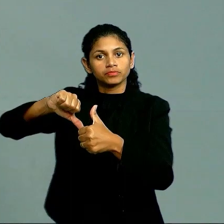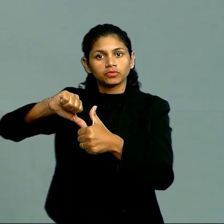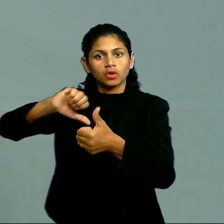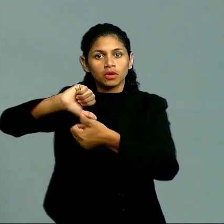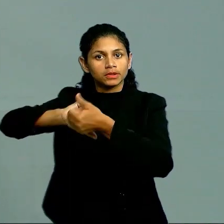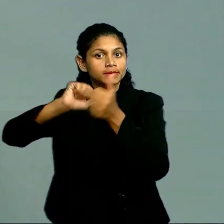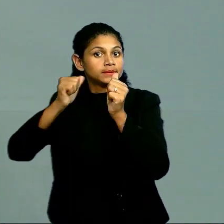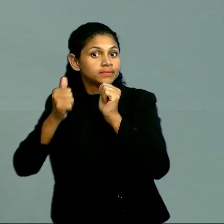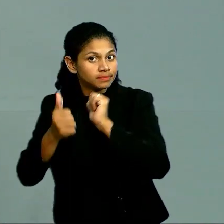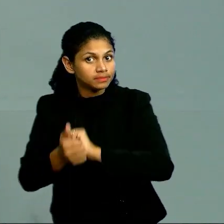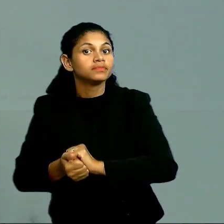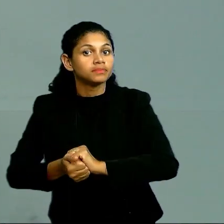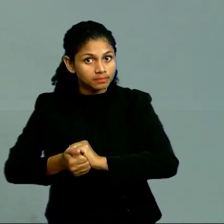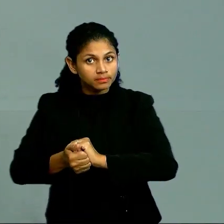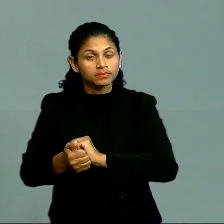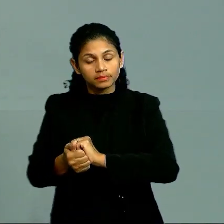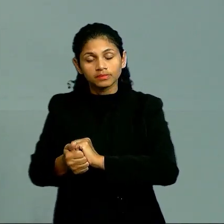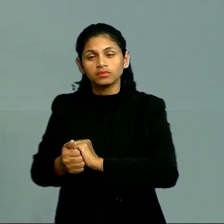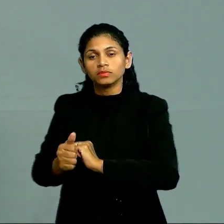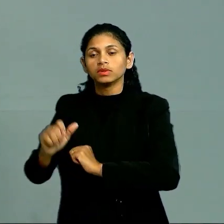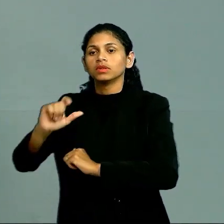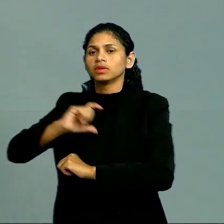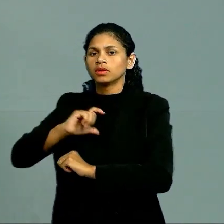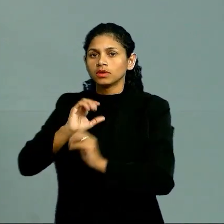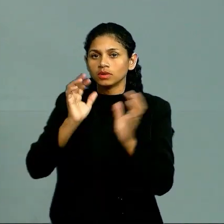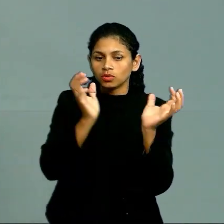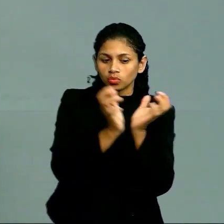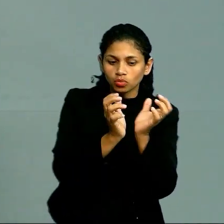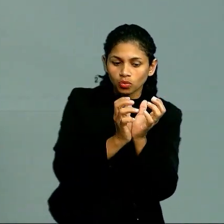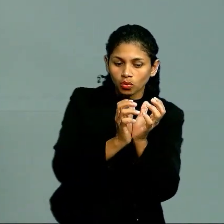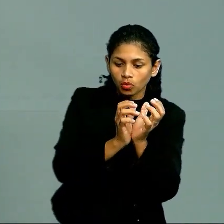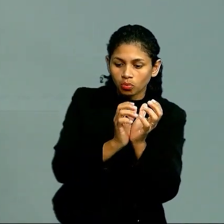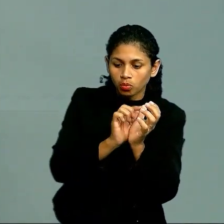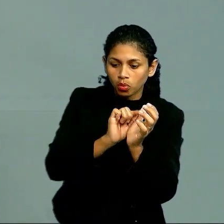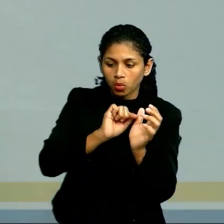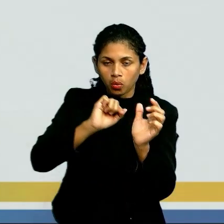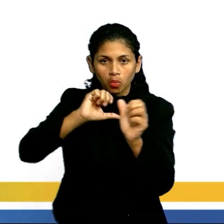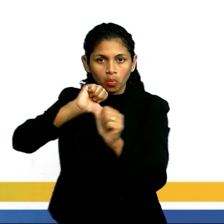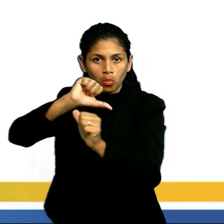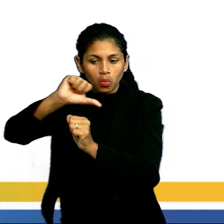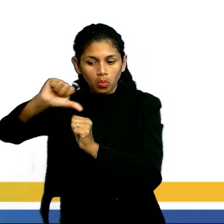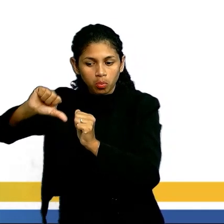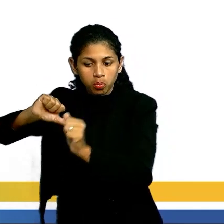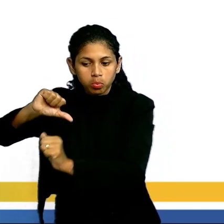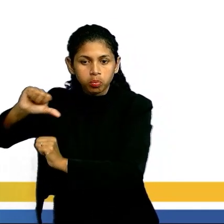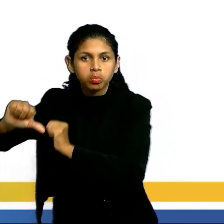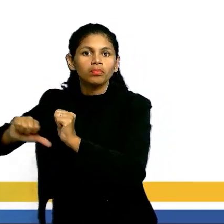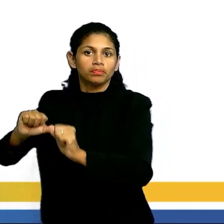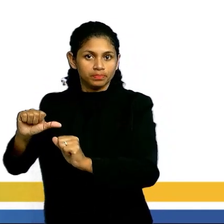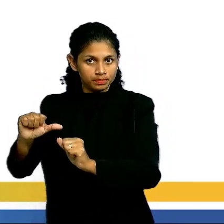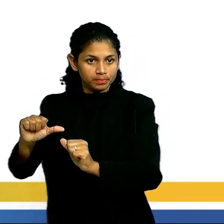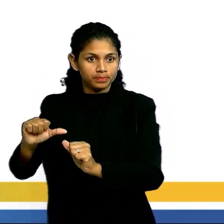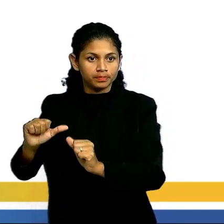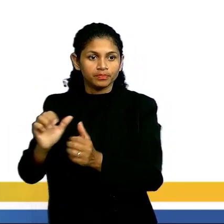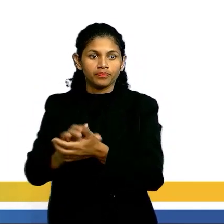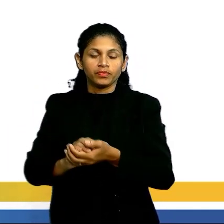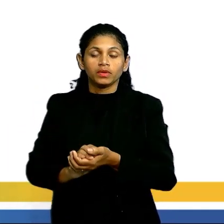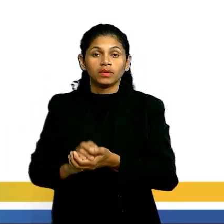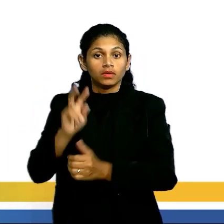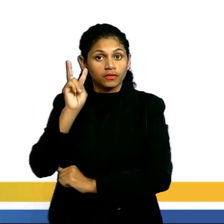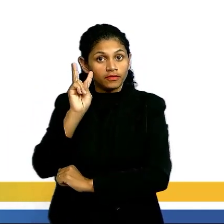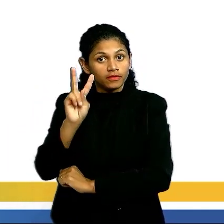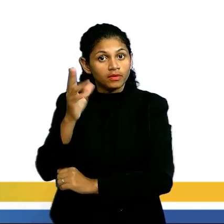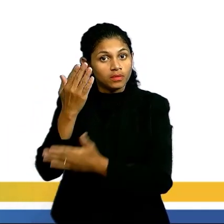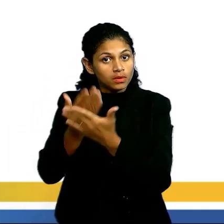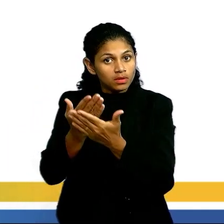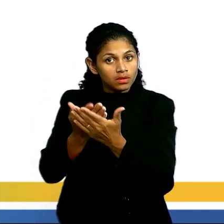né, acaba aí tendo um grupo e mudando pelo fato dessa mudança. E a gente viu essa aula aqui,